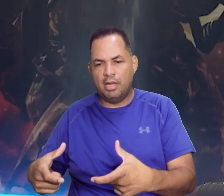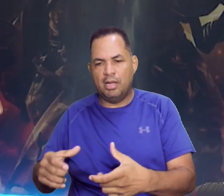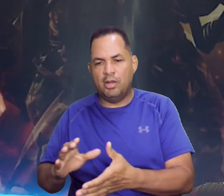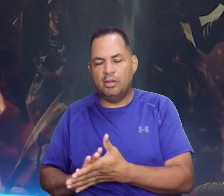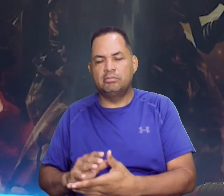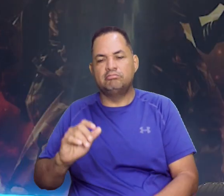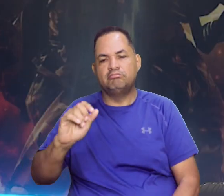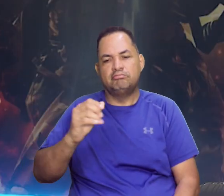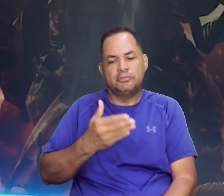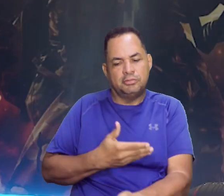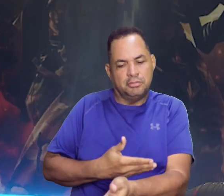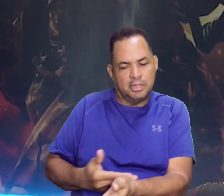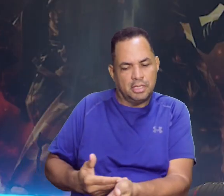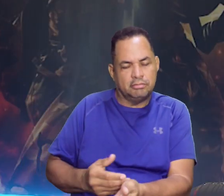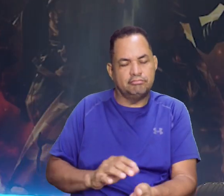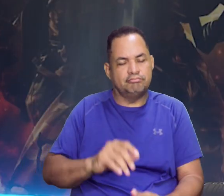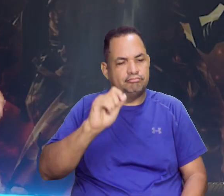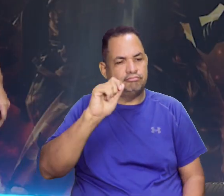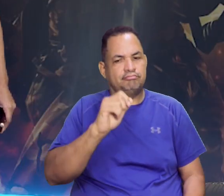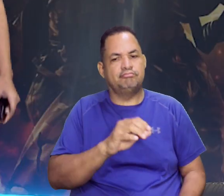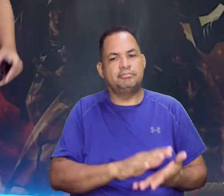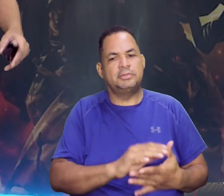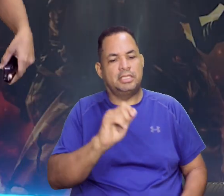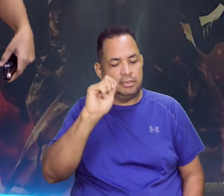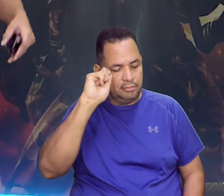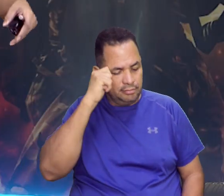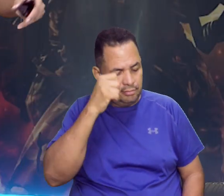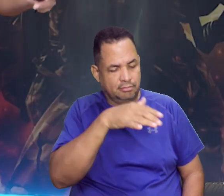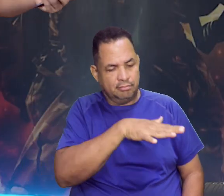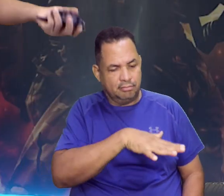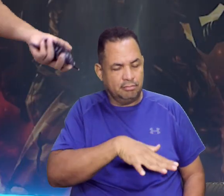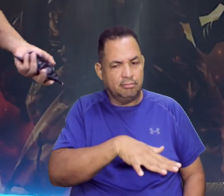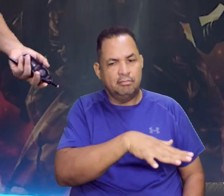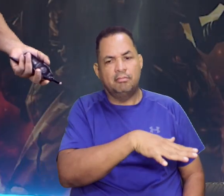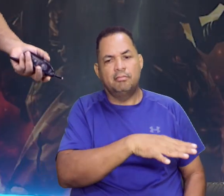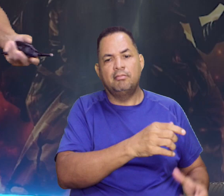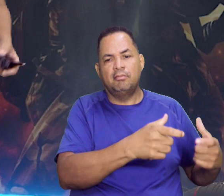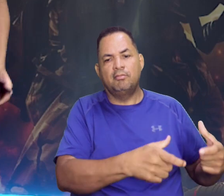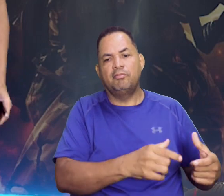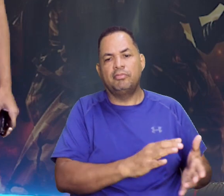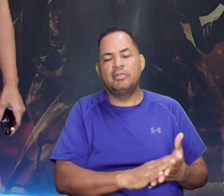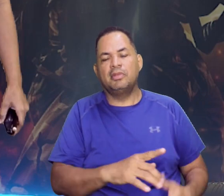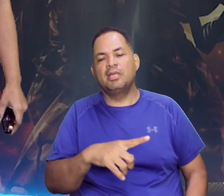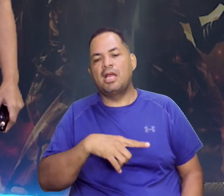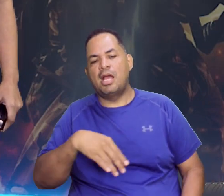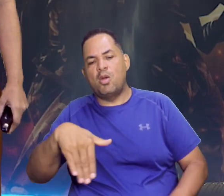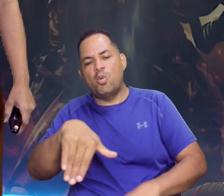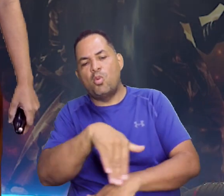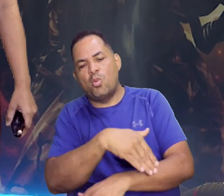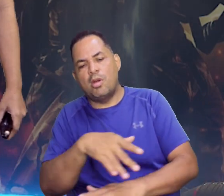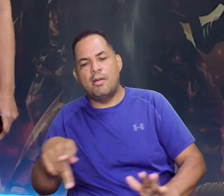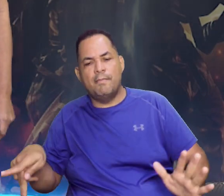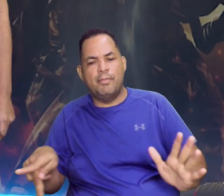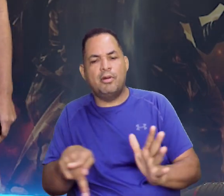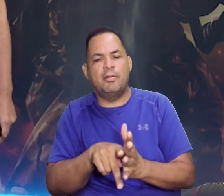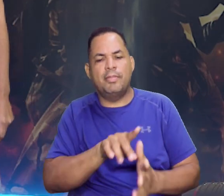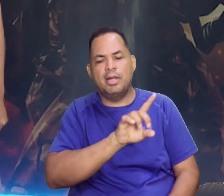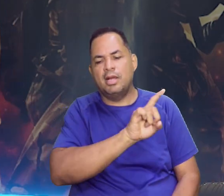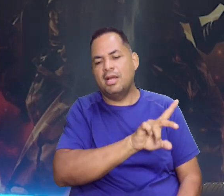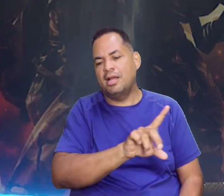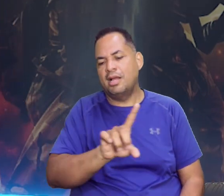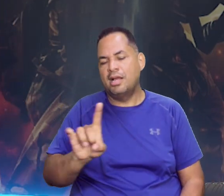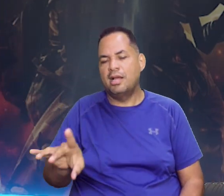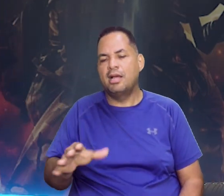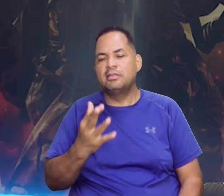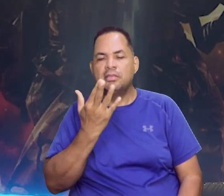bairros de brancos. Numa rua onde só negro pode passar, uma outra rua onde só branco